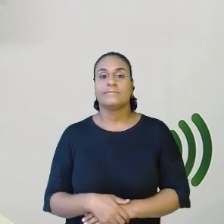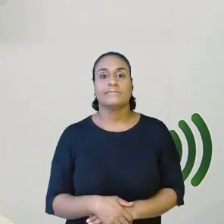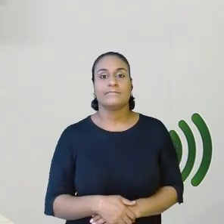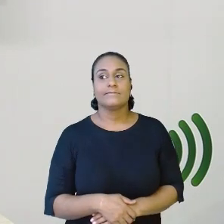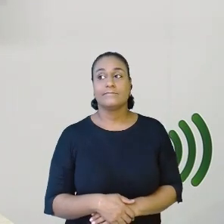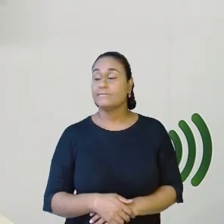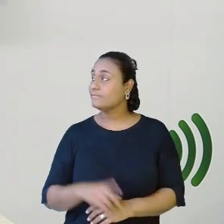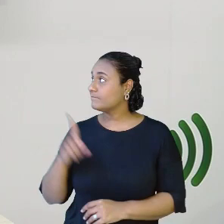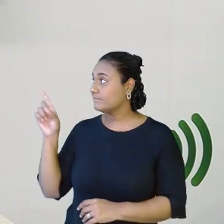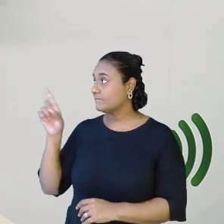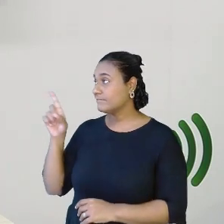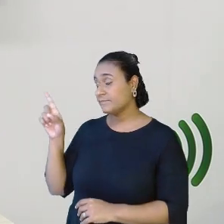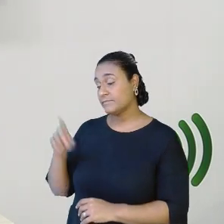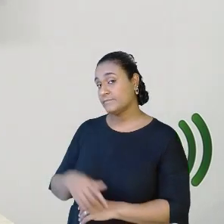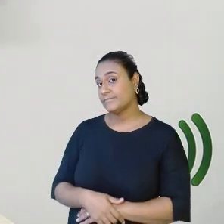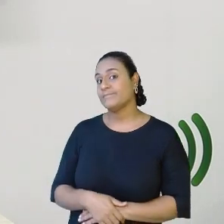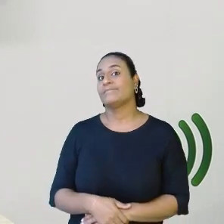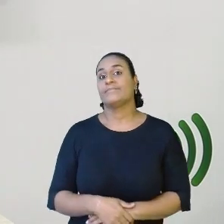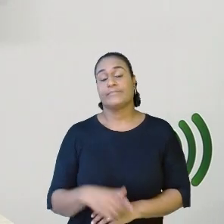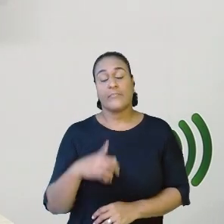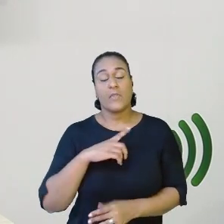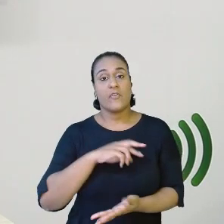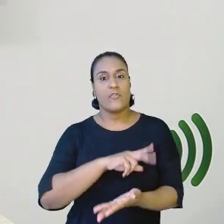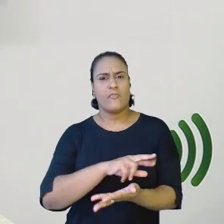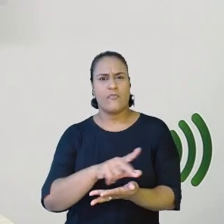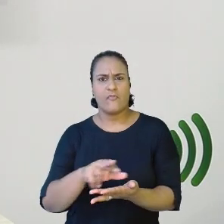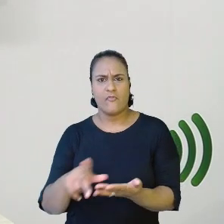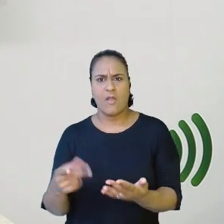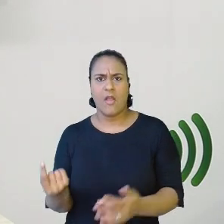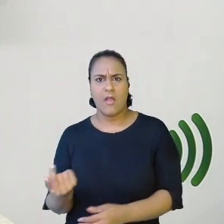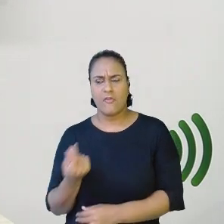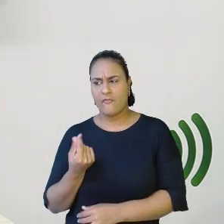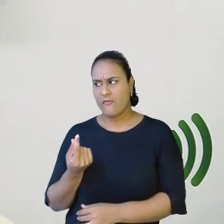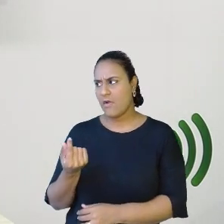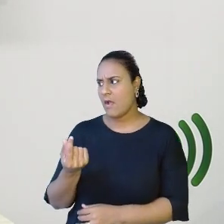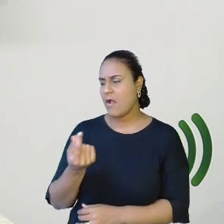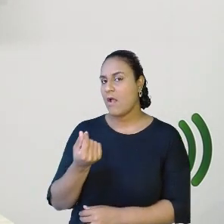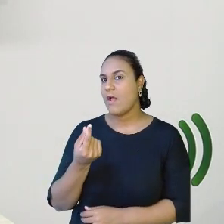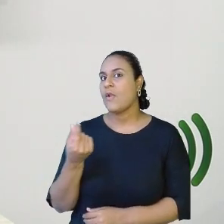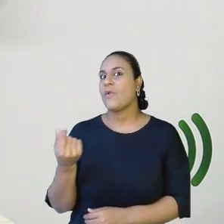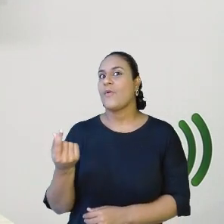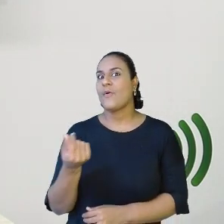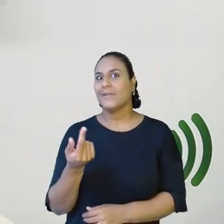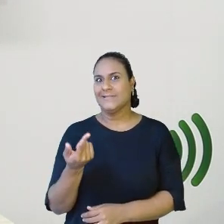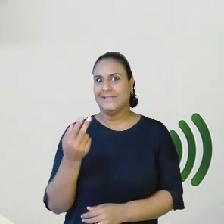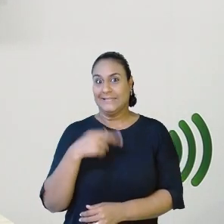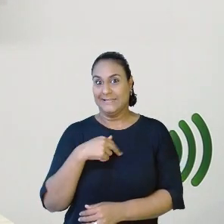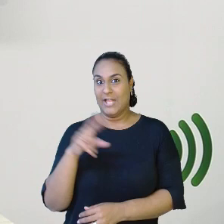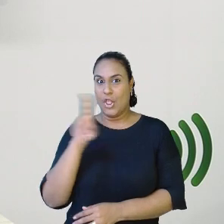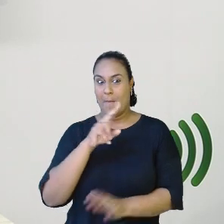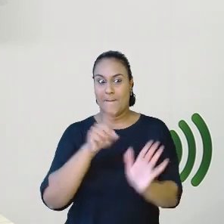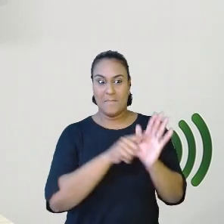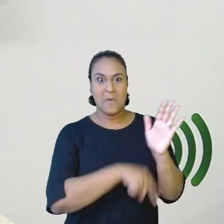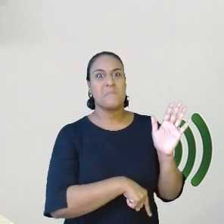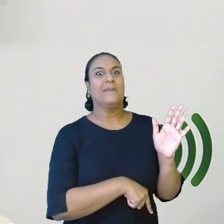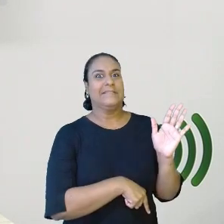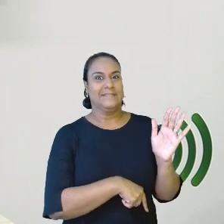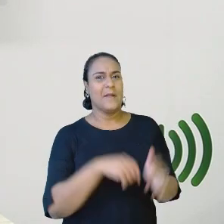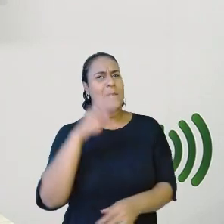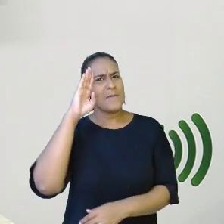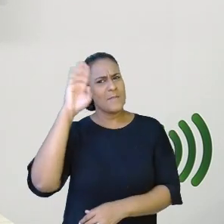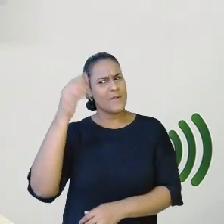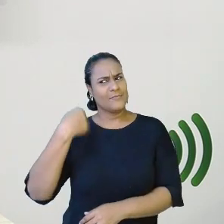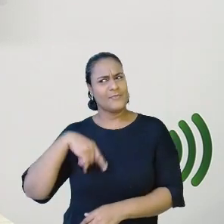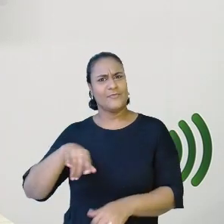próxima tela que temos vários valores. Olha, quando tem esse nome de promoção, é maravilhoso, né? Principalmente quando a gente vai